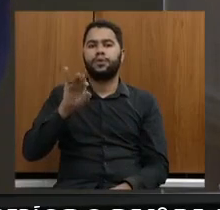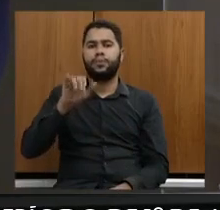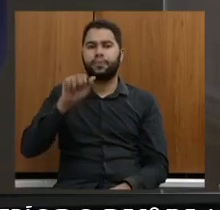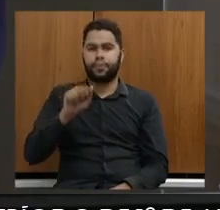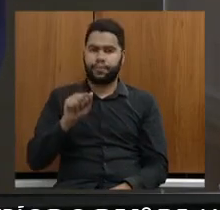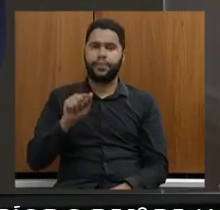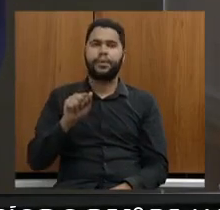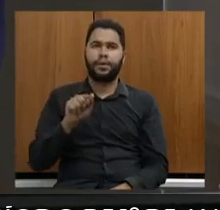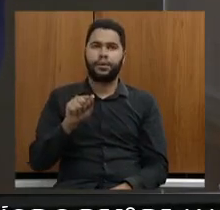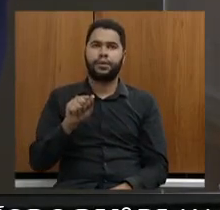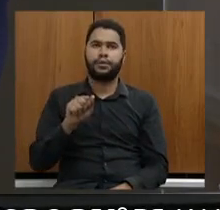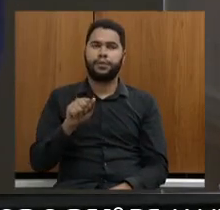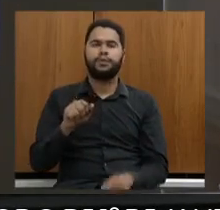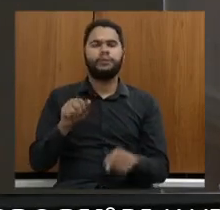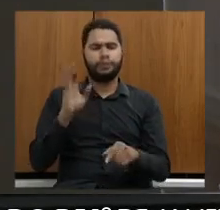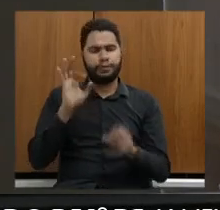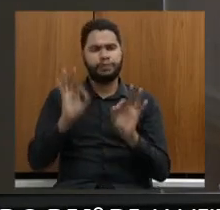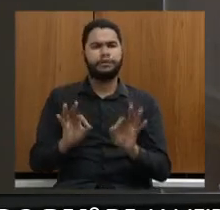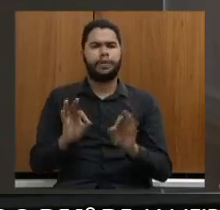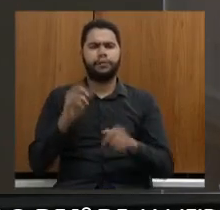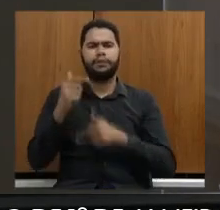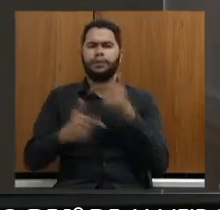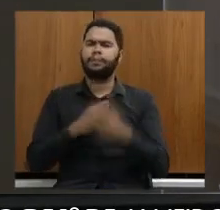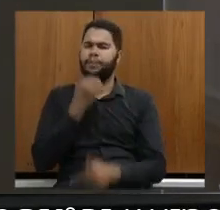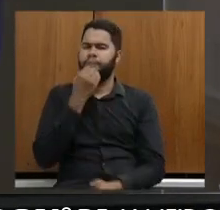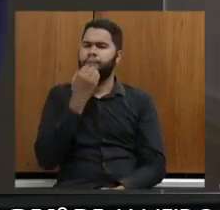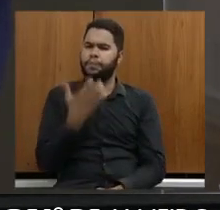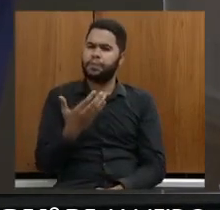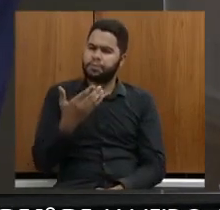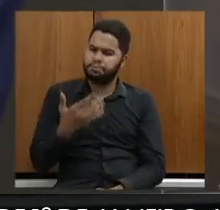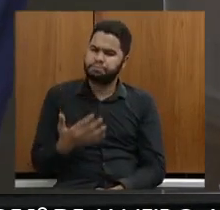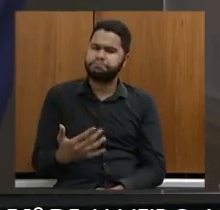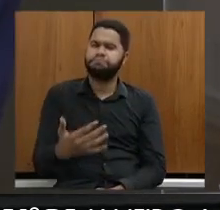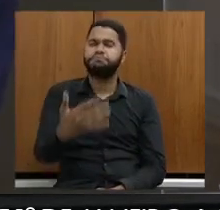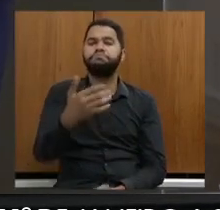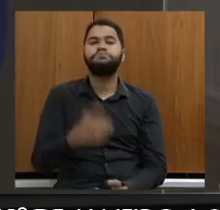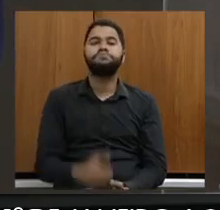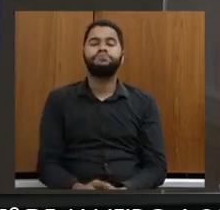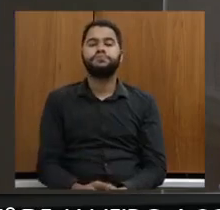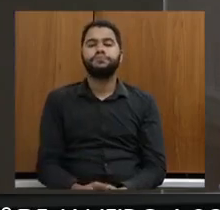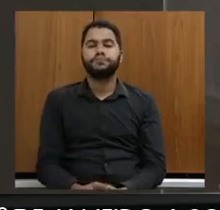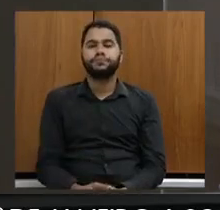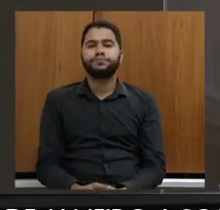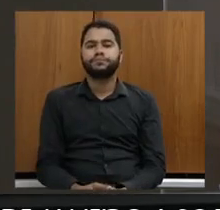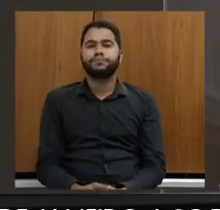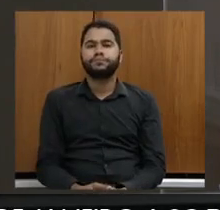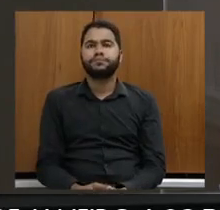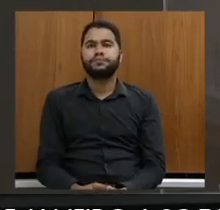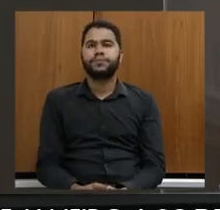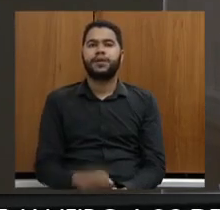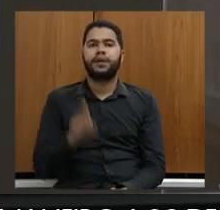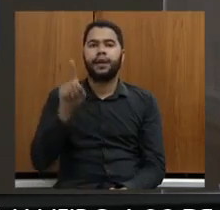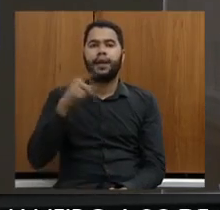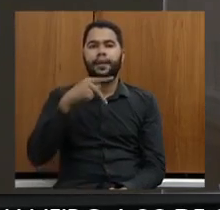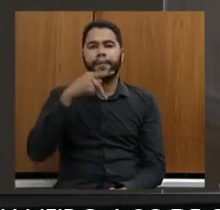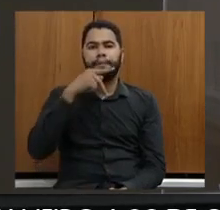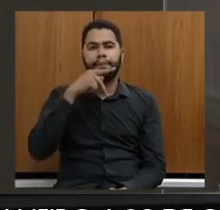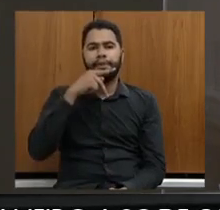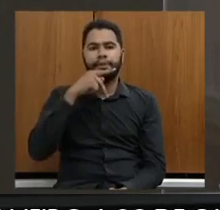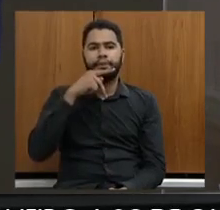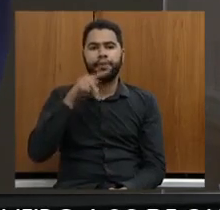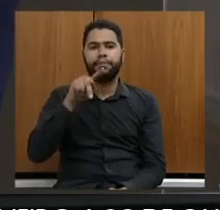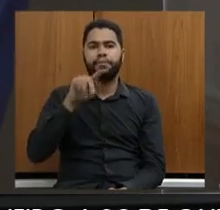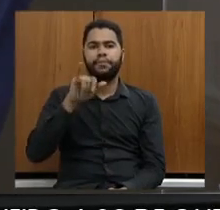Antoninho que você tem certeza que você fará um grande trabalho também vou tomar né salvo Pitangui de sal